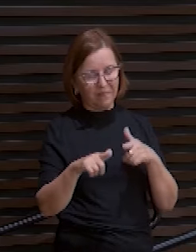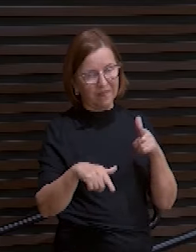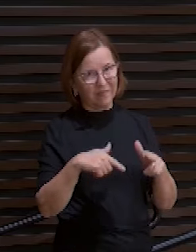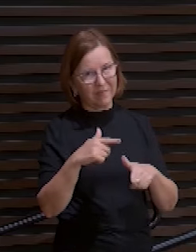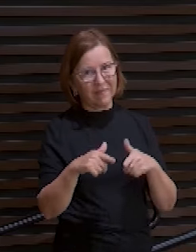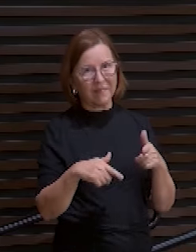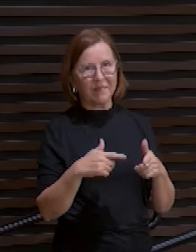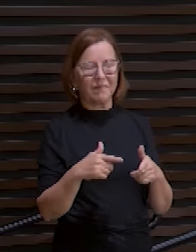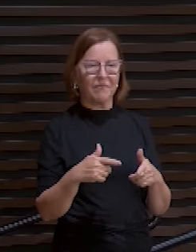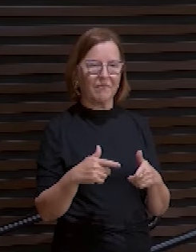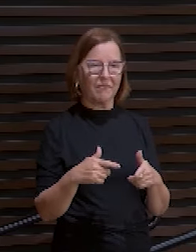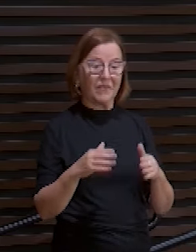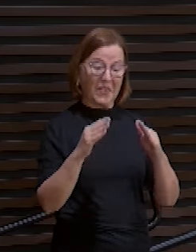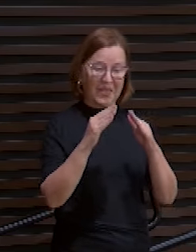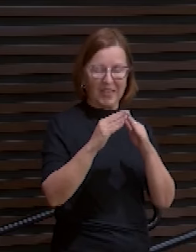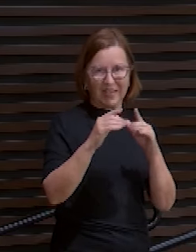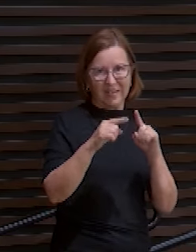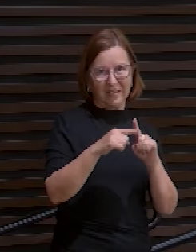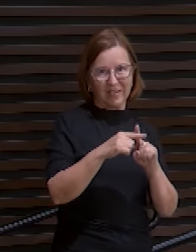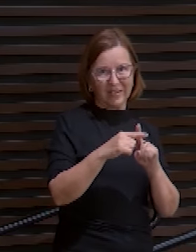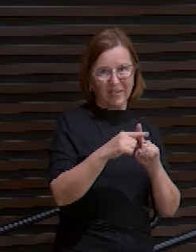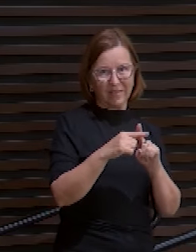trabalho na